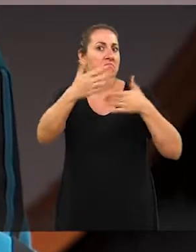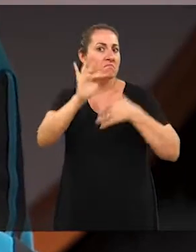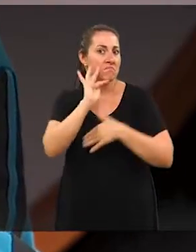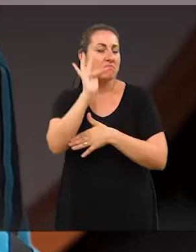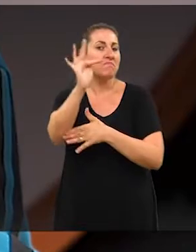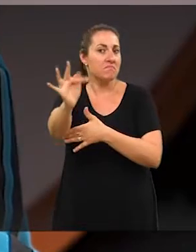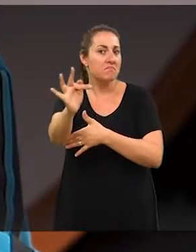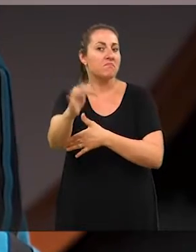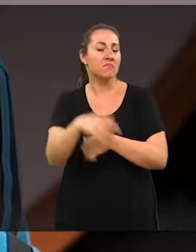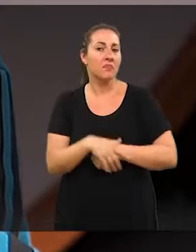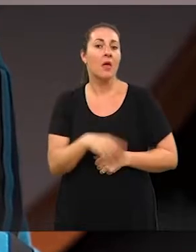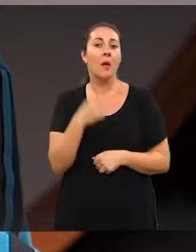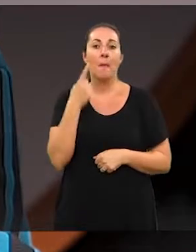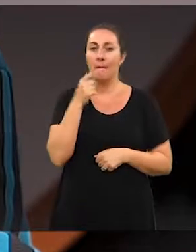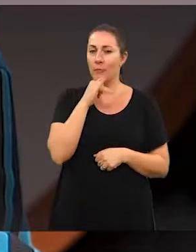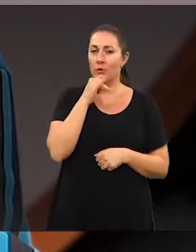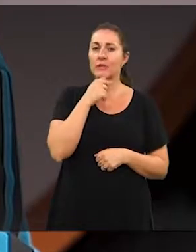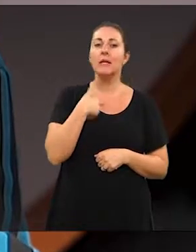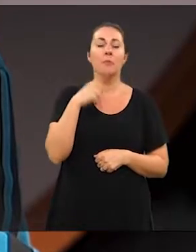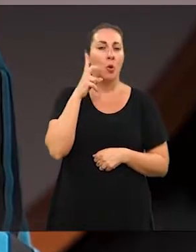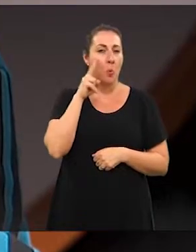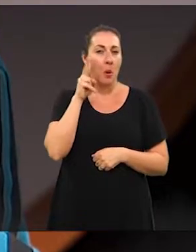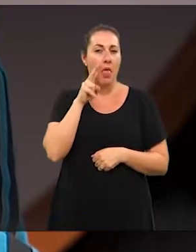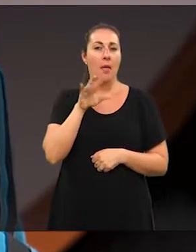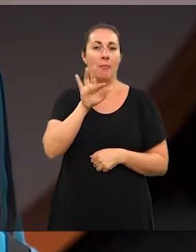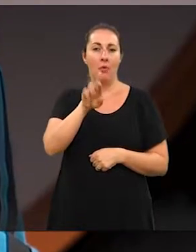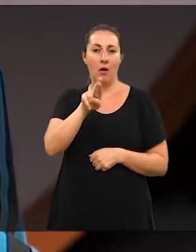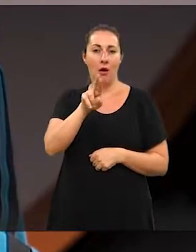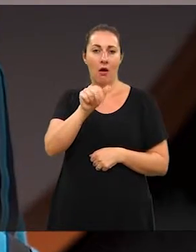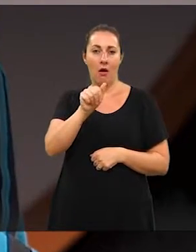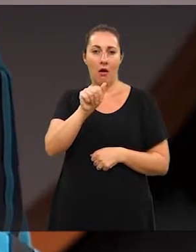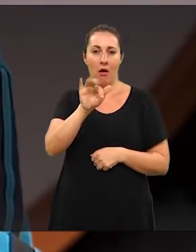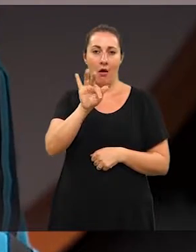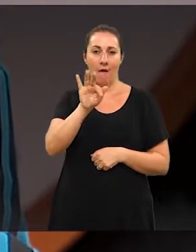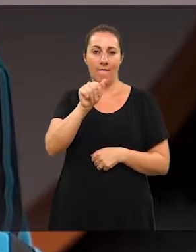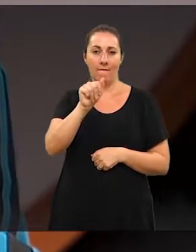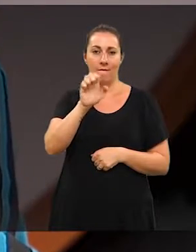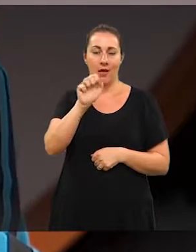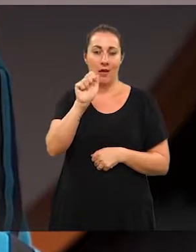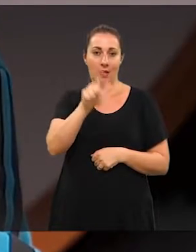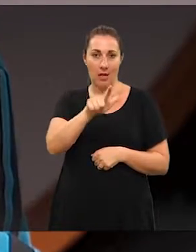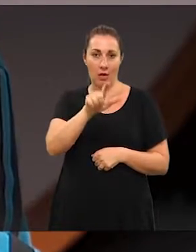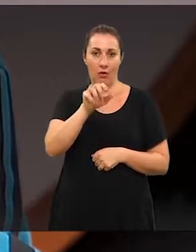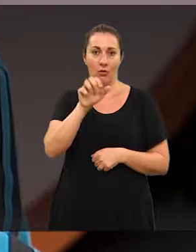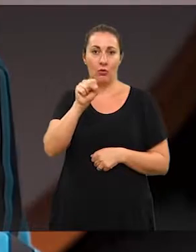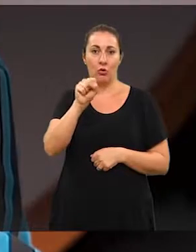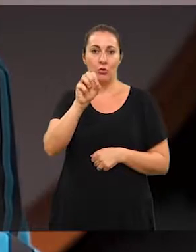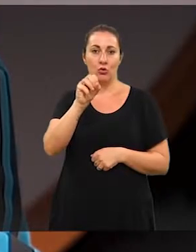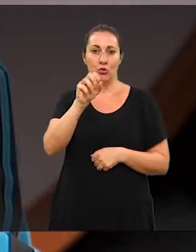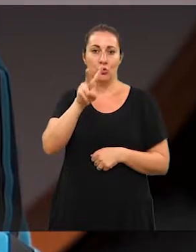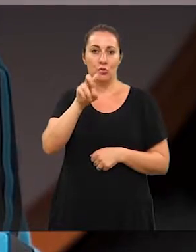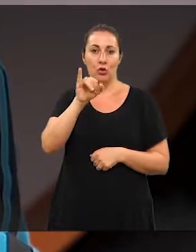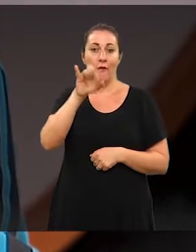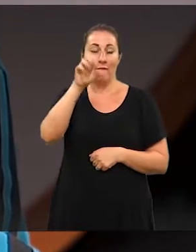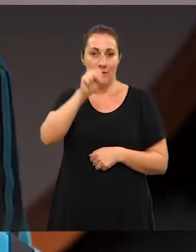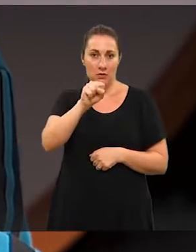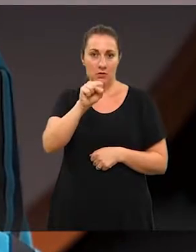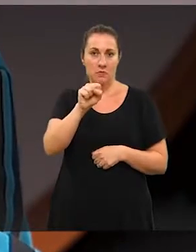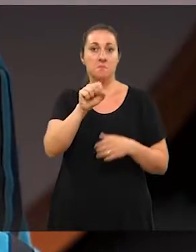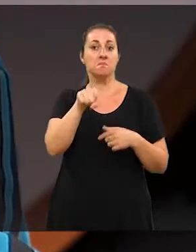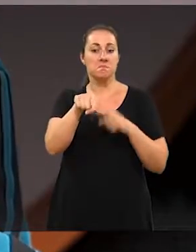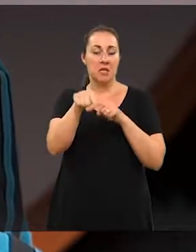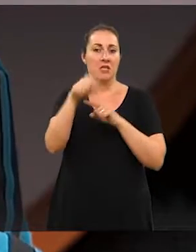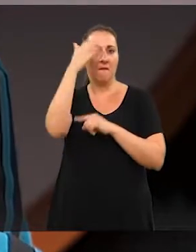o atleta, né, mais ou menos. Eu me lembro muito bem do Rafael Sopes. Uhum. O Rafael começou no